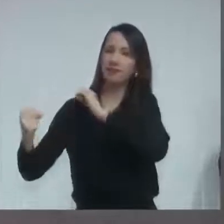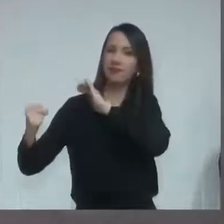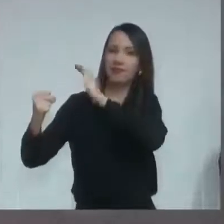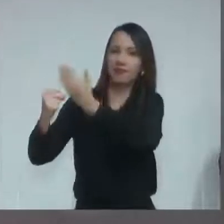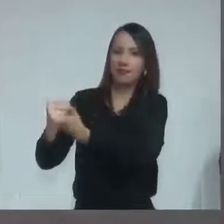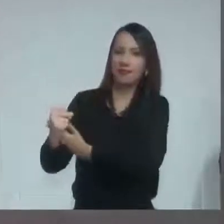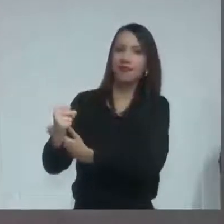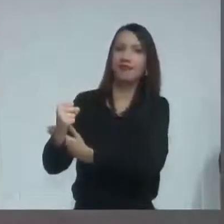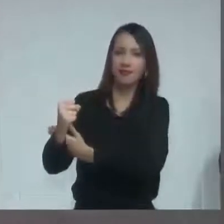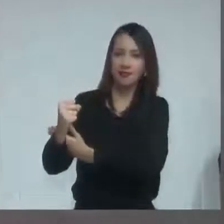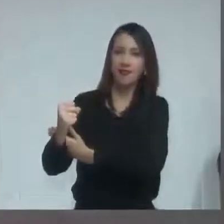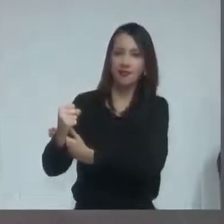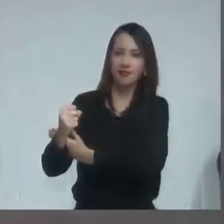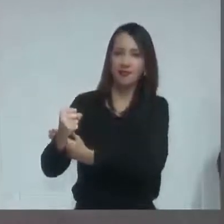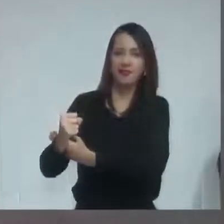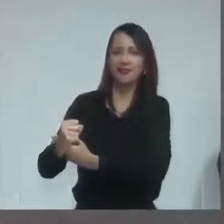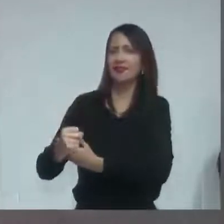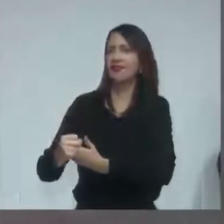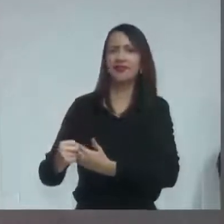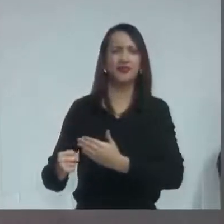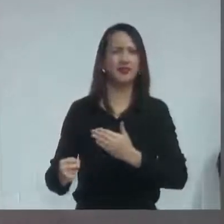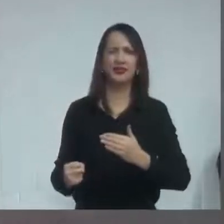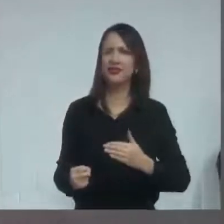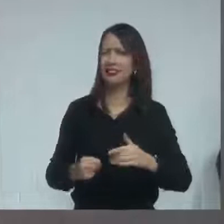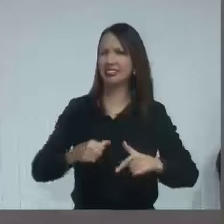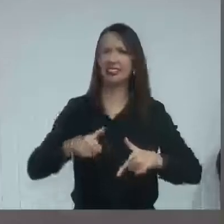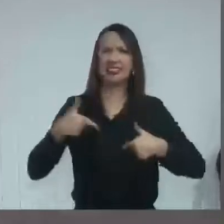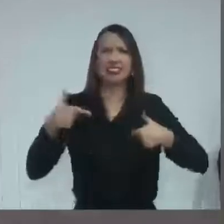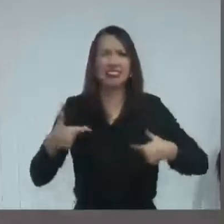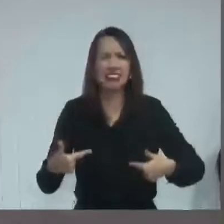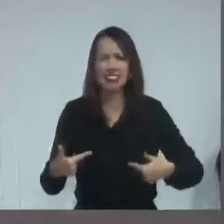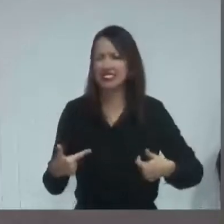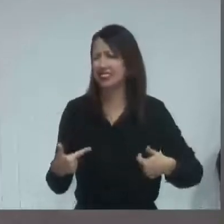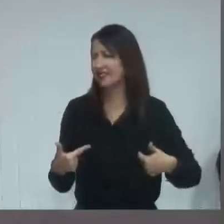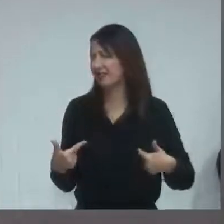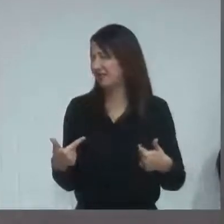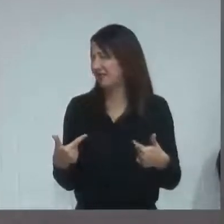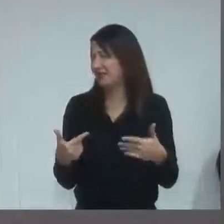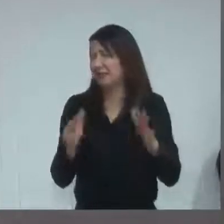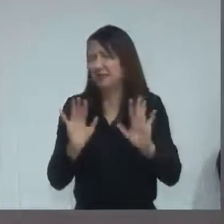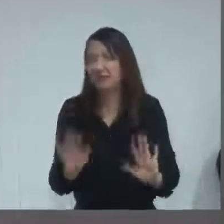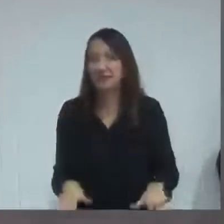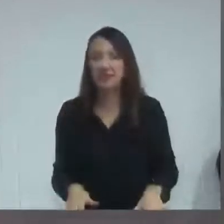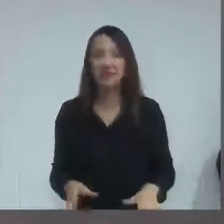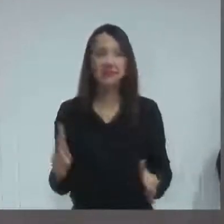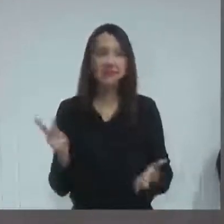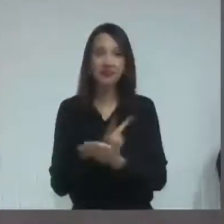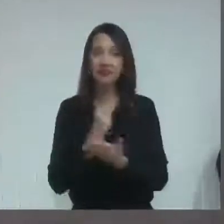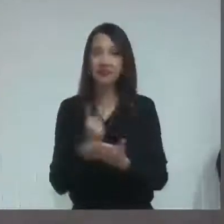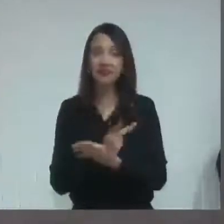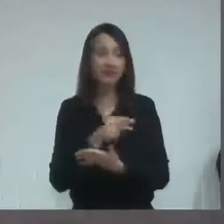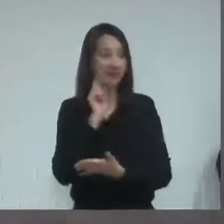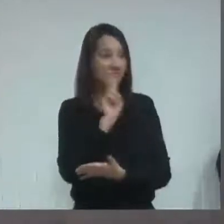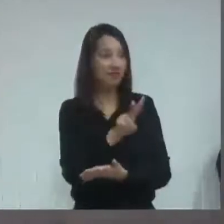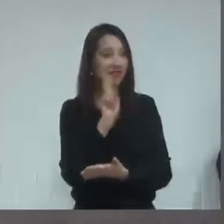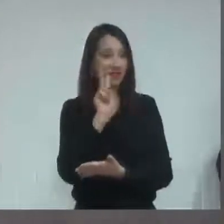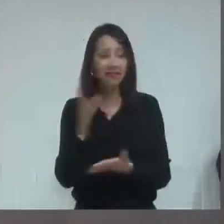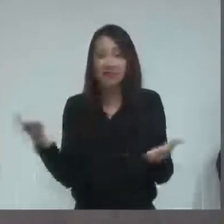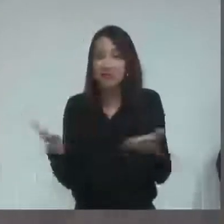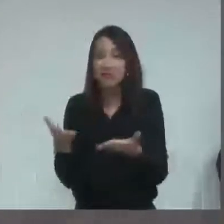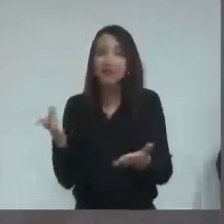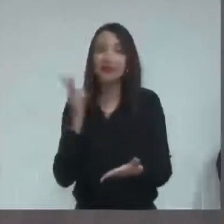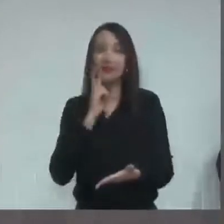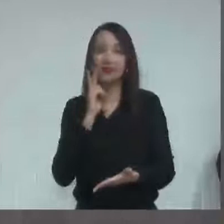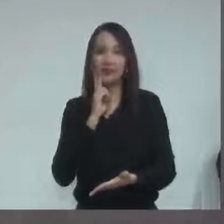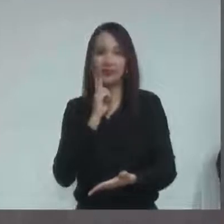que fizeram barbaridades, fizeram muitos erros nessa cidade. É só ver a situação do município de Vinhedo. E